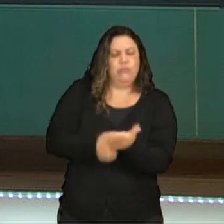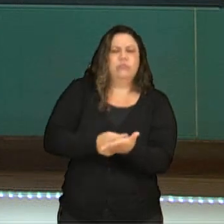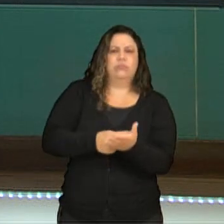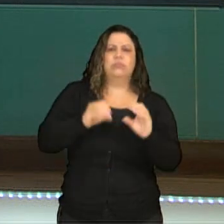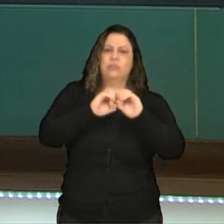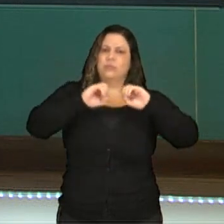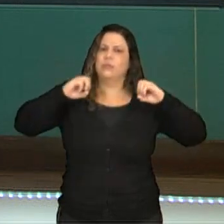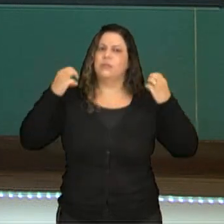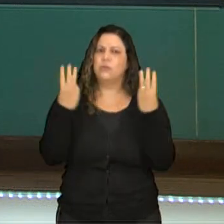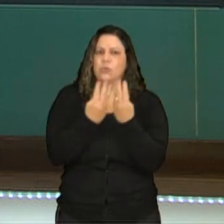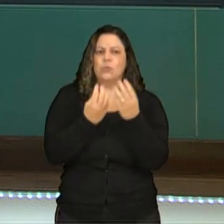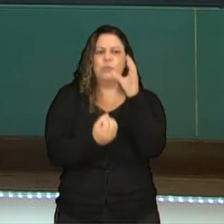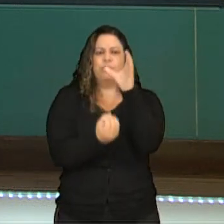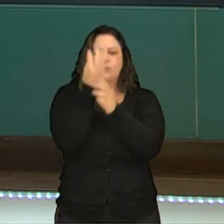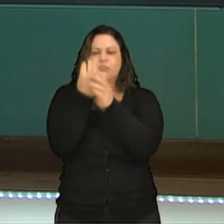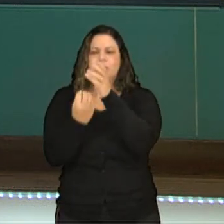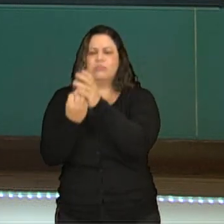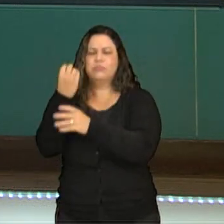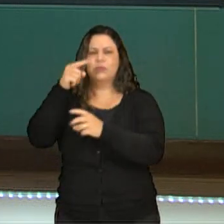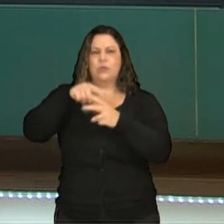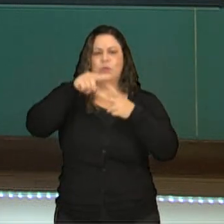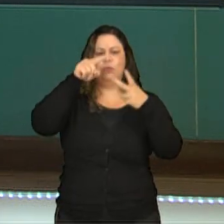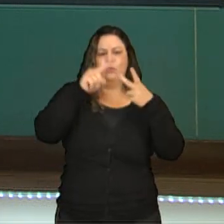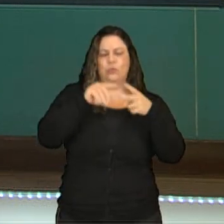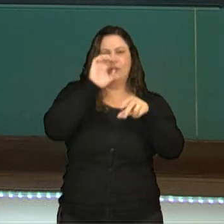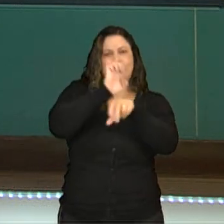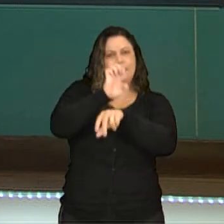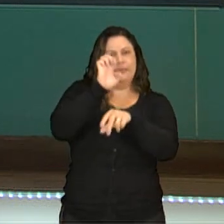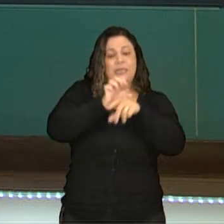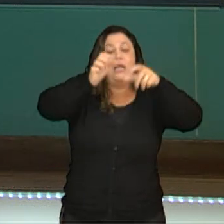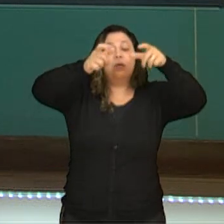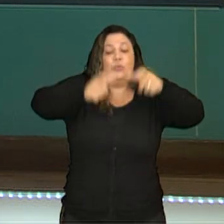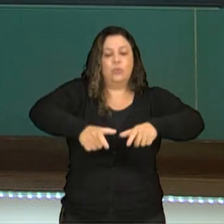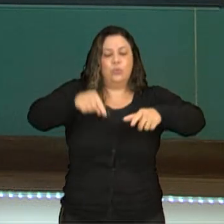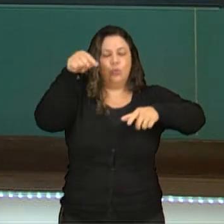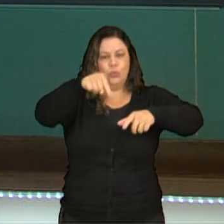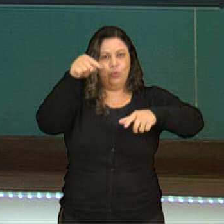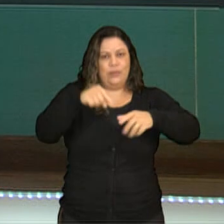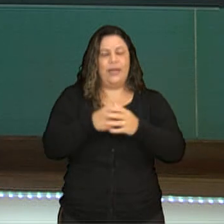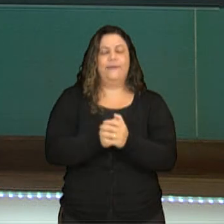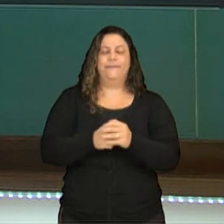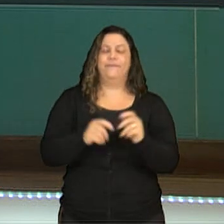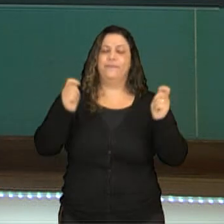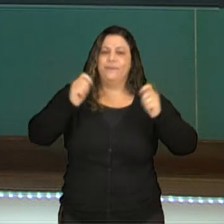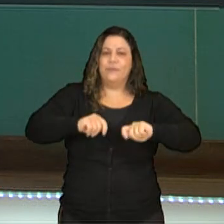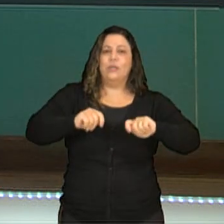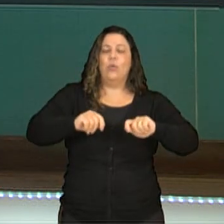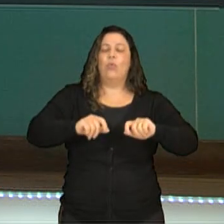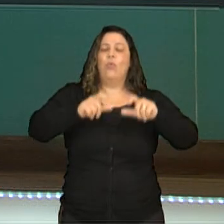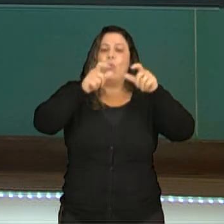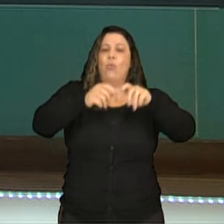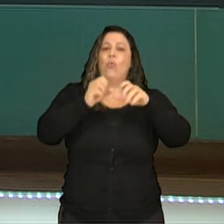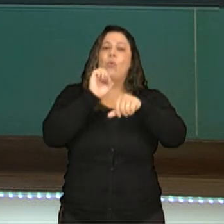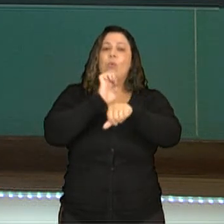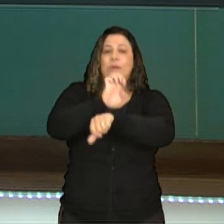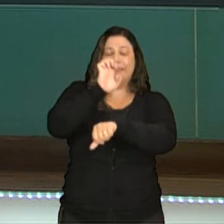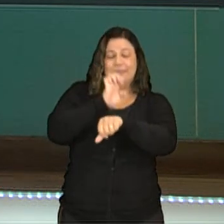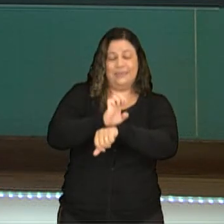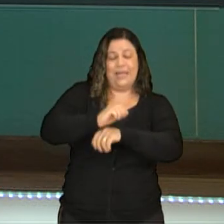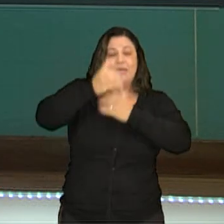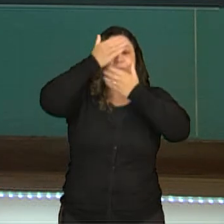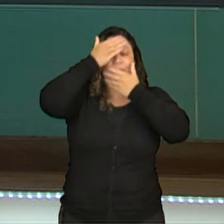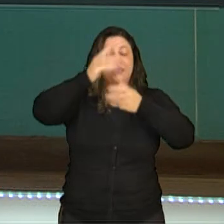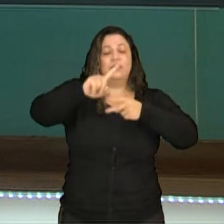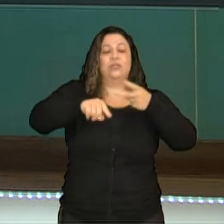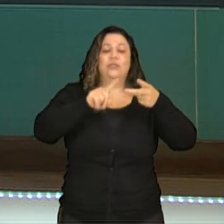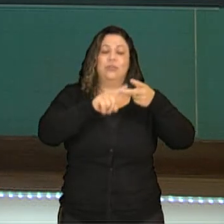previa a criação de 2 estados nessa mesma região, um estado palestino e um estado israelense.